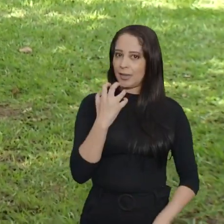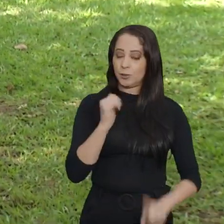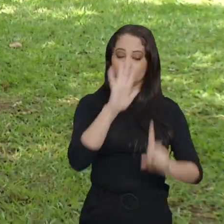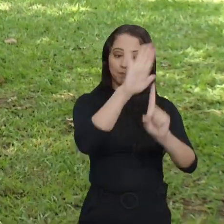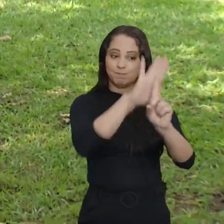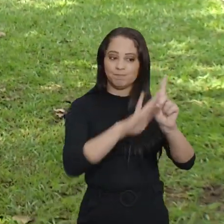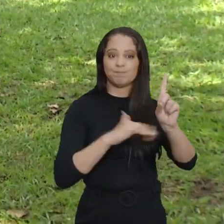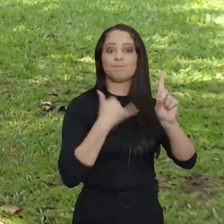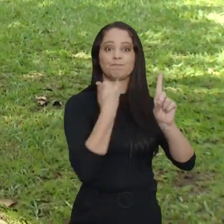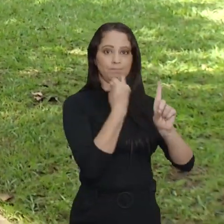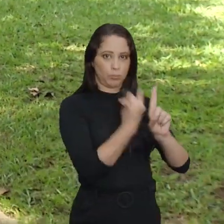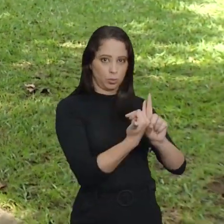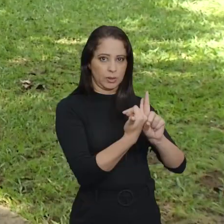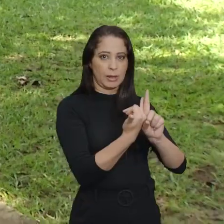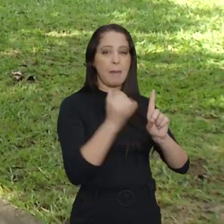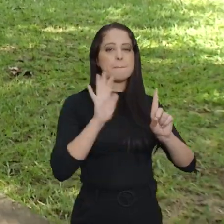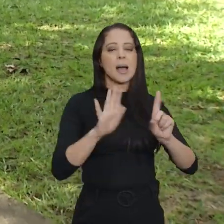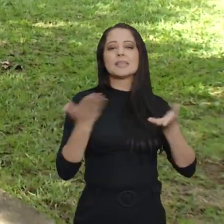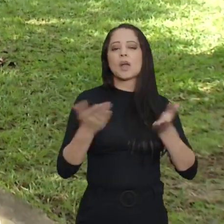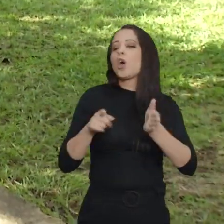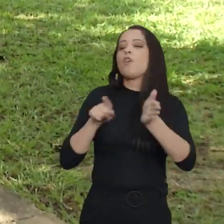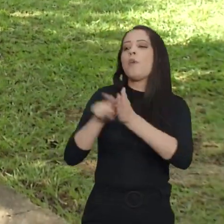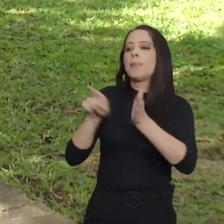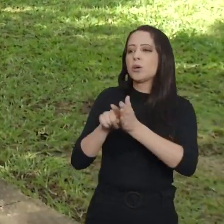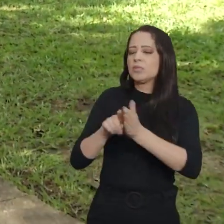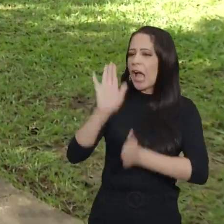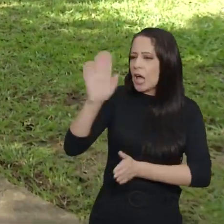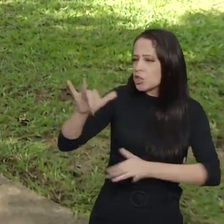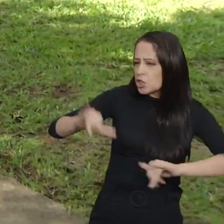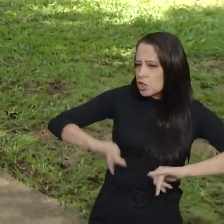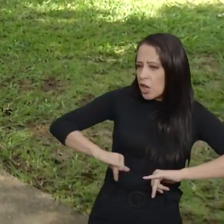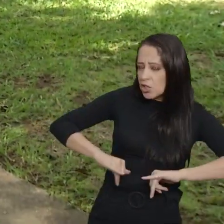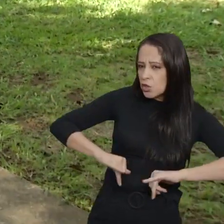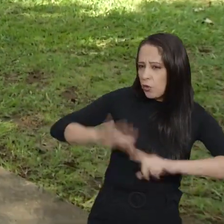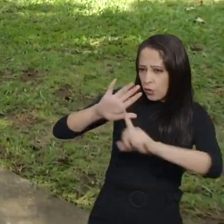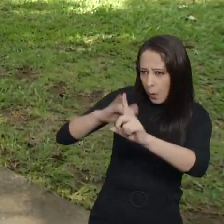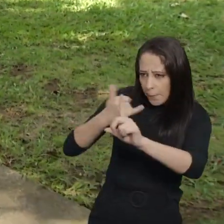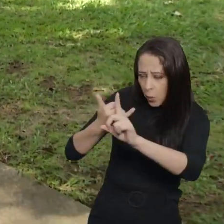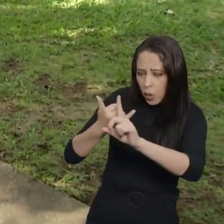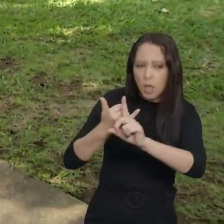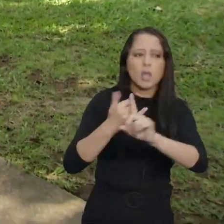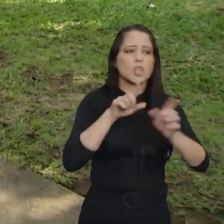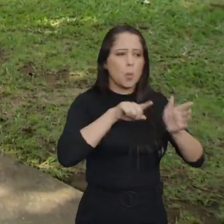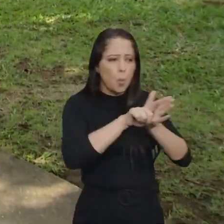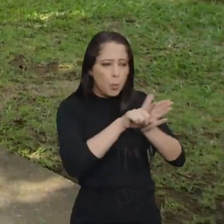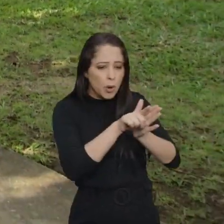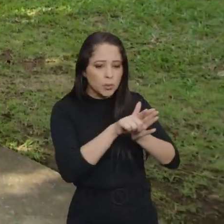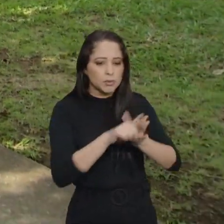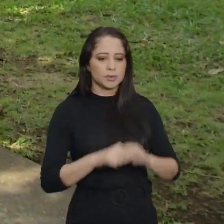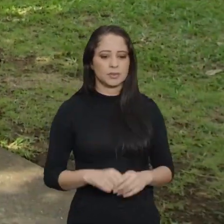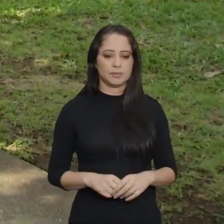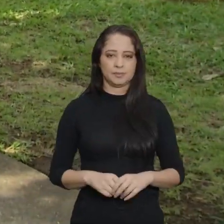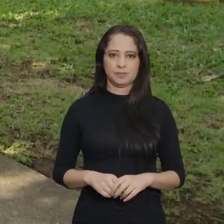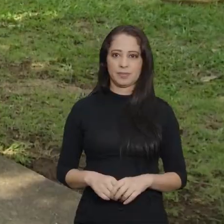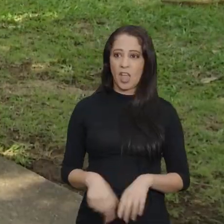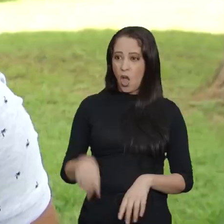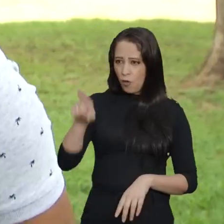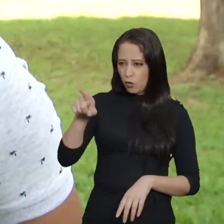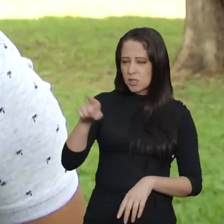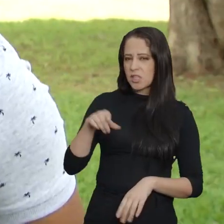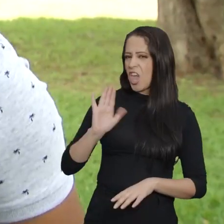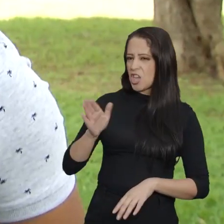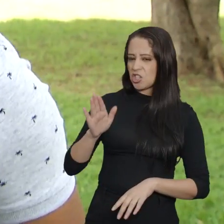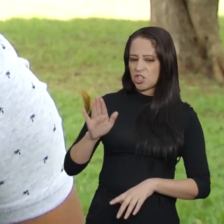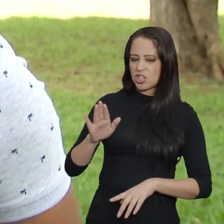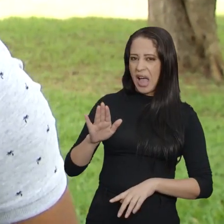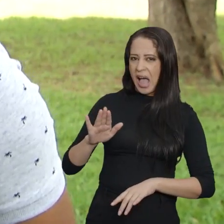sério, o bullying. E nós vamos perguntar para as pessoas se em algum momento da vida elas já sofreram com isso.